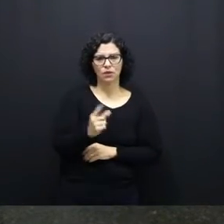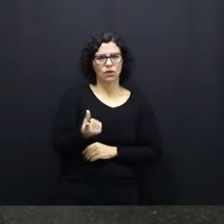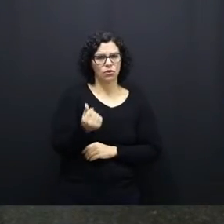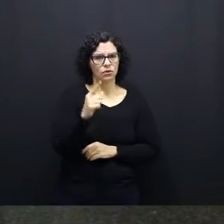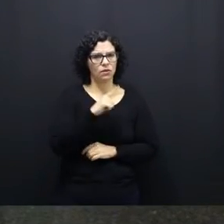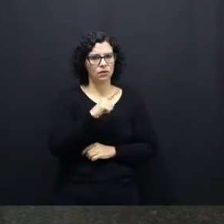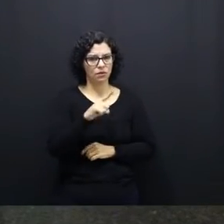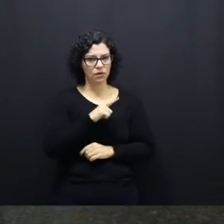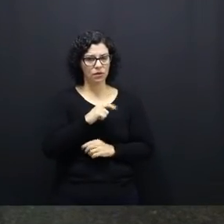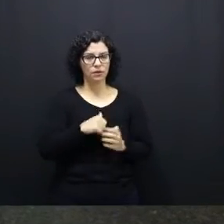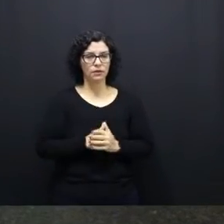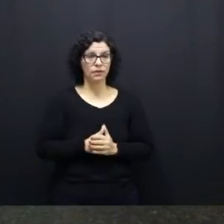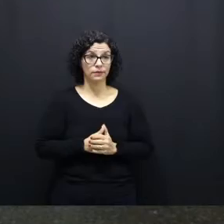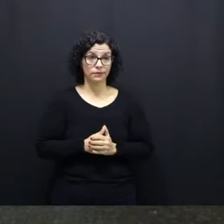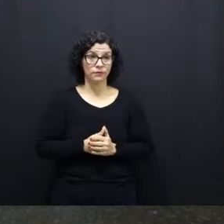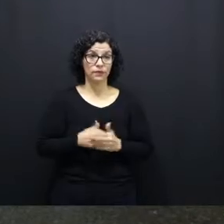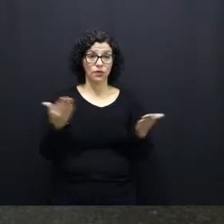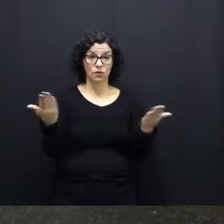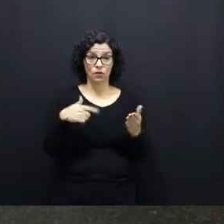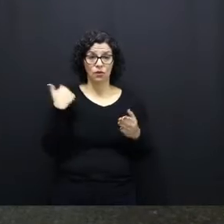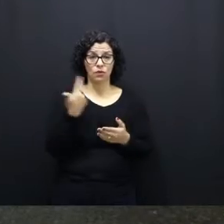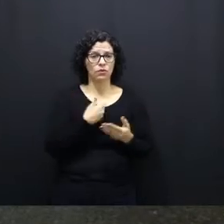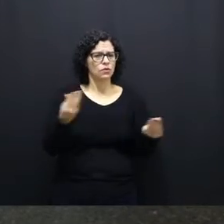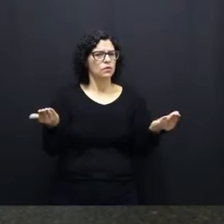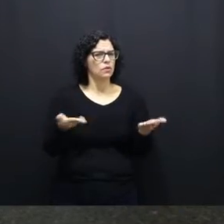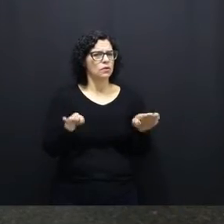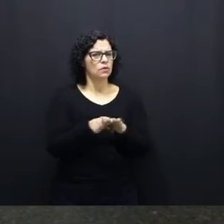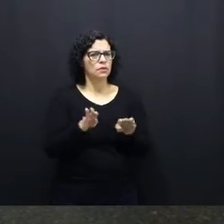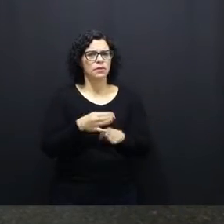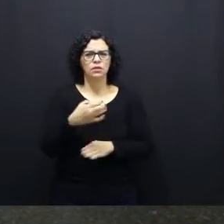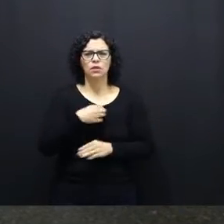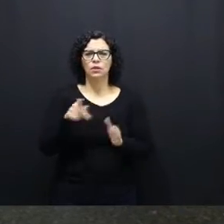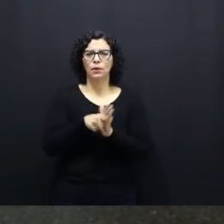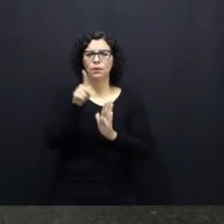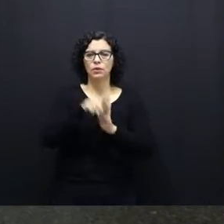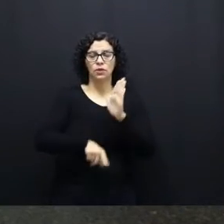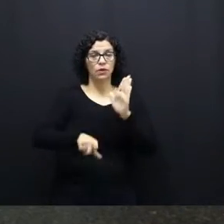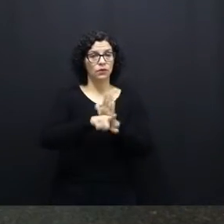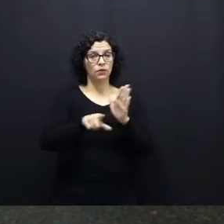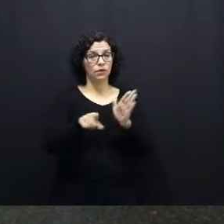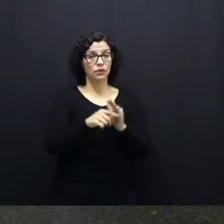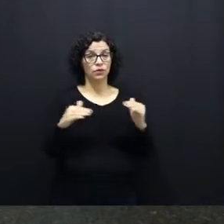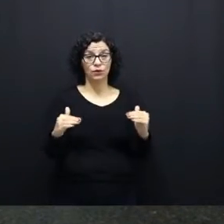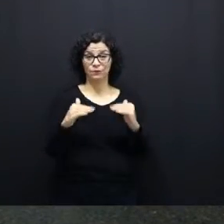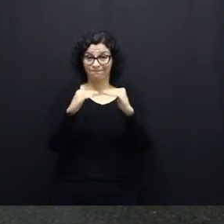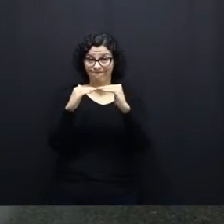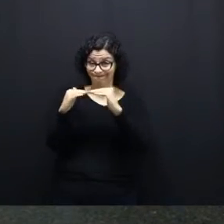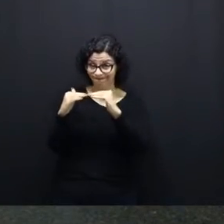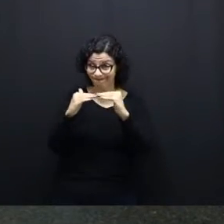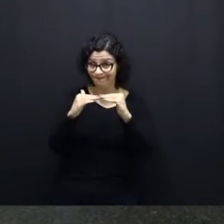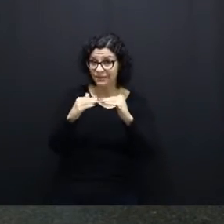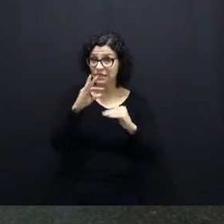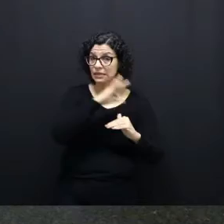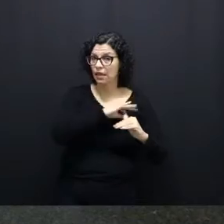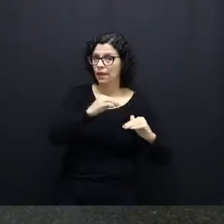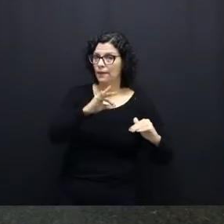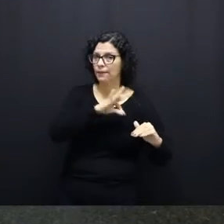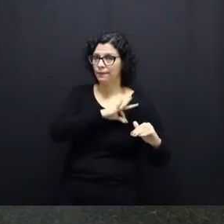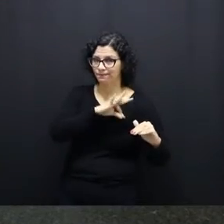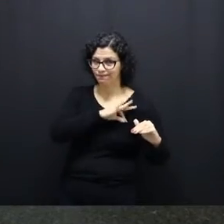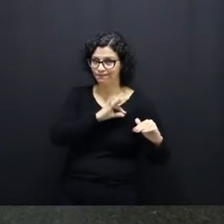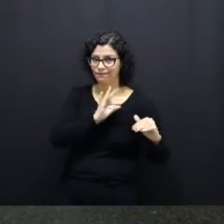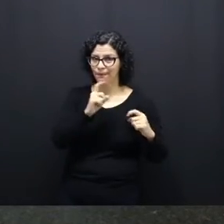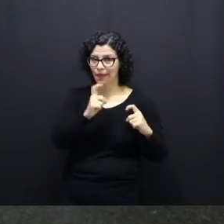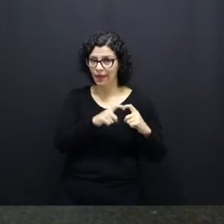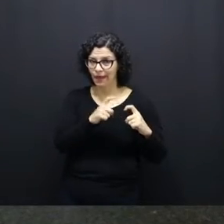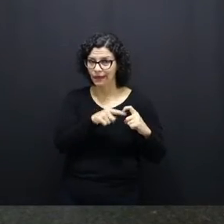mas muito menor Hoje nós não a questão do projeto de lei de equiparação do salário dos médicos